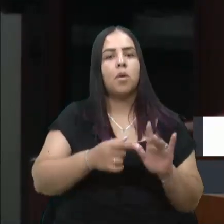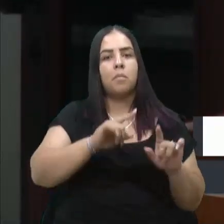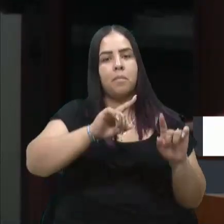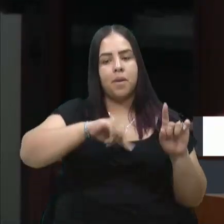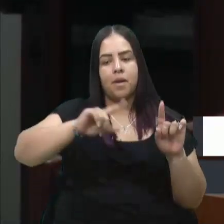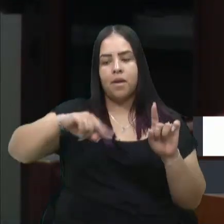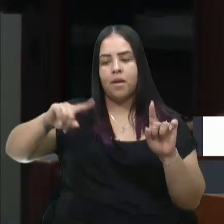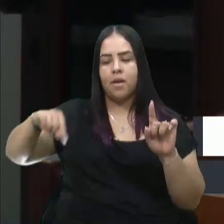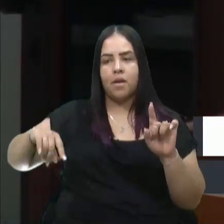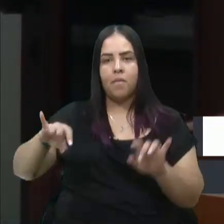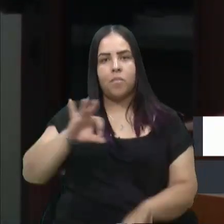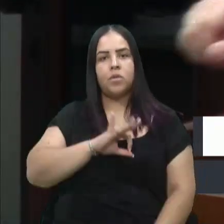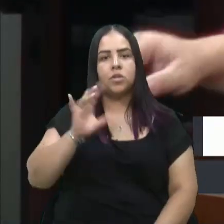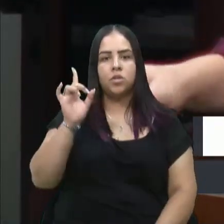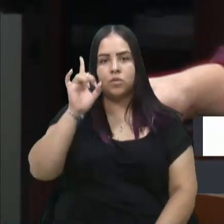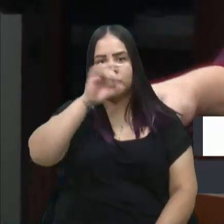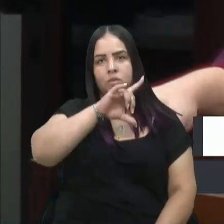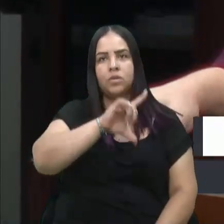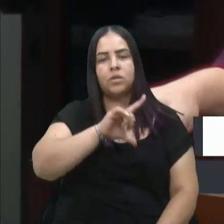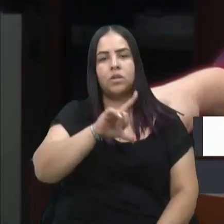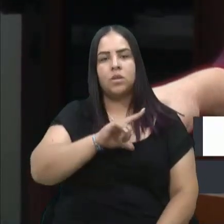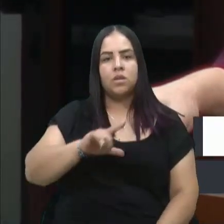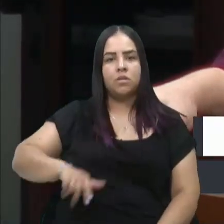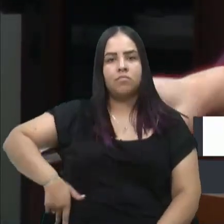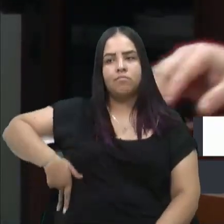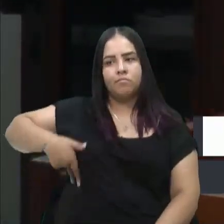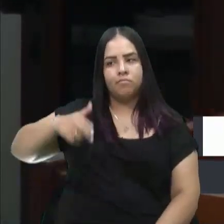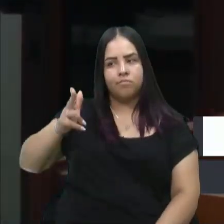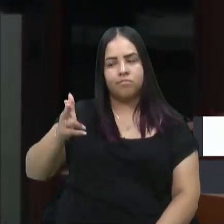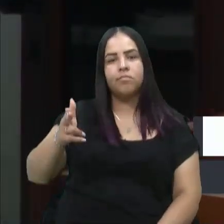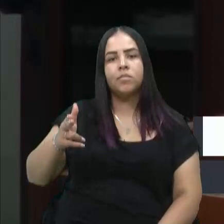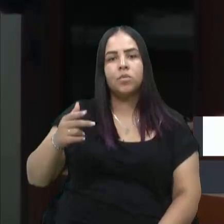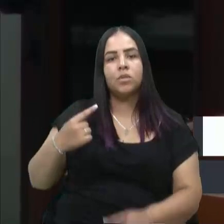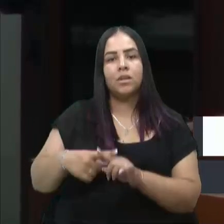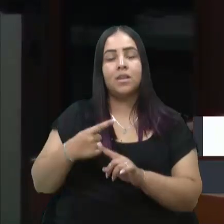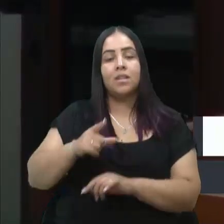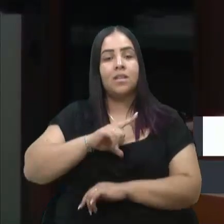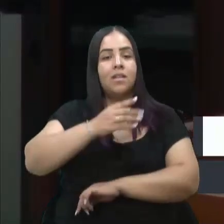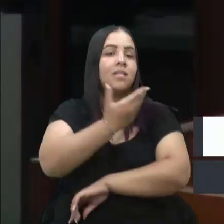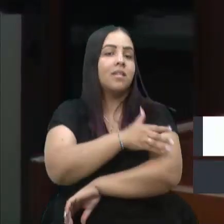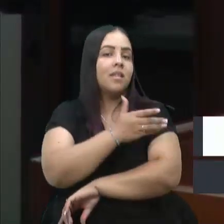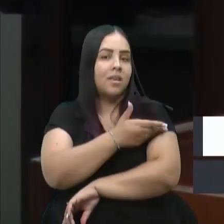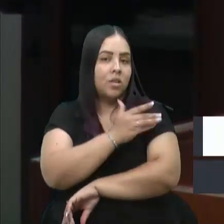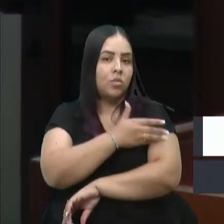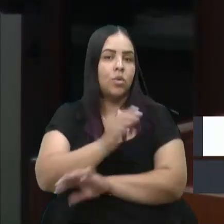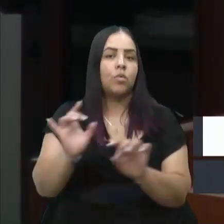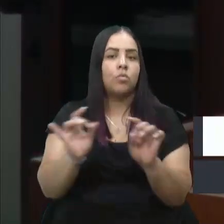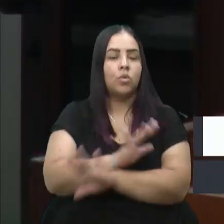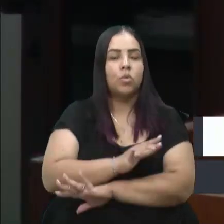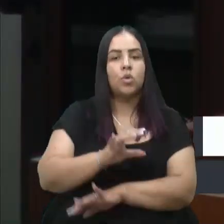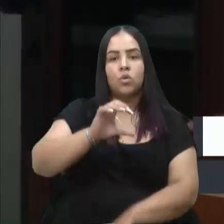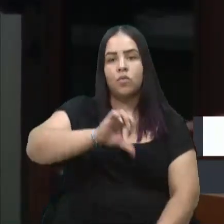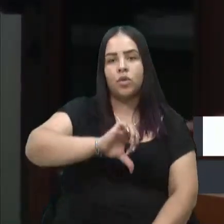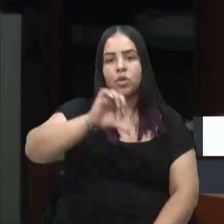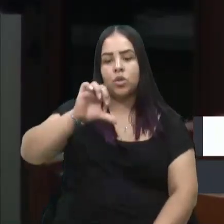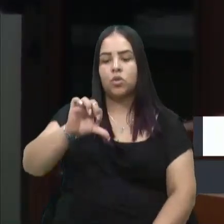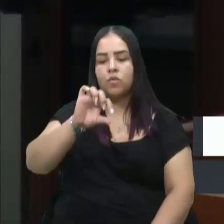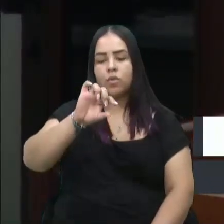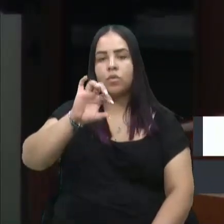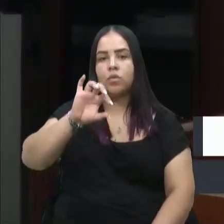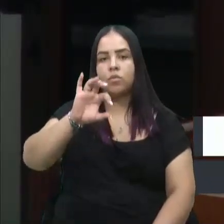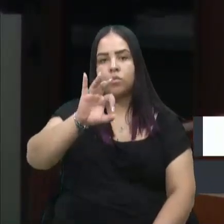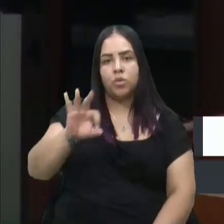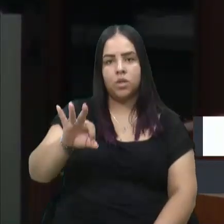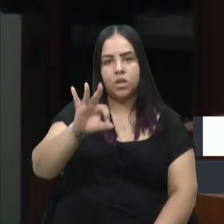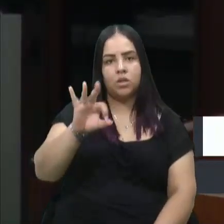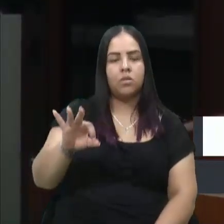policial dificilmente coloca uma bala fora, porque ele está treinado e preparado. E 99%